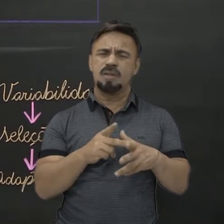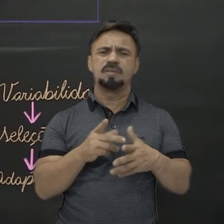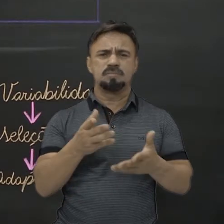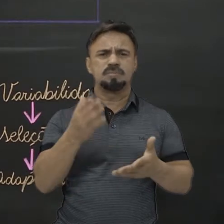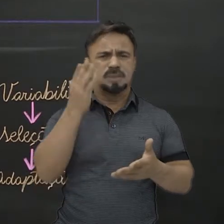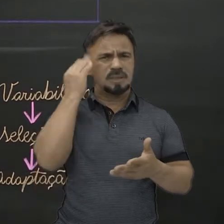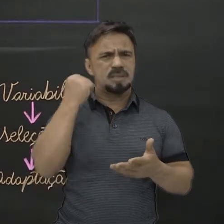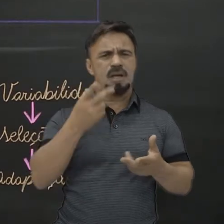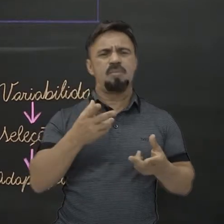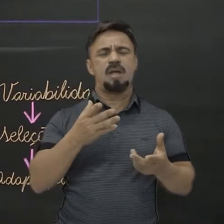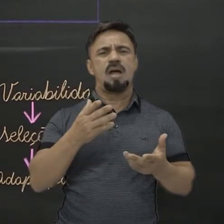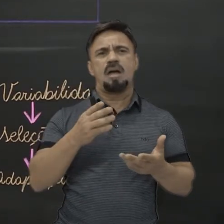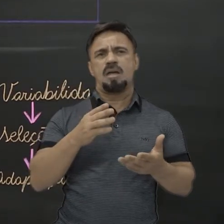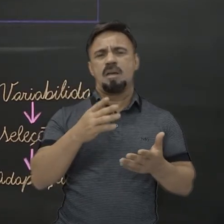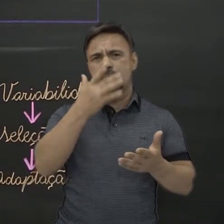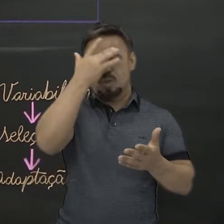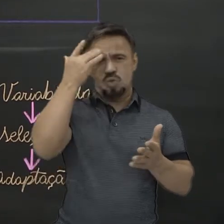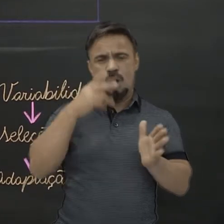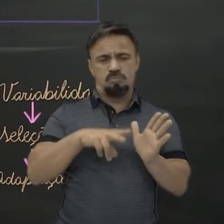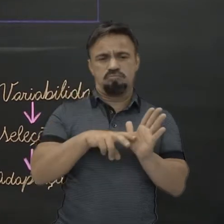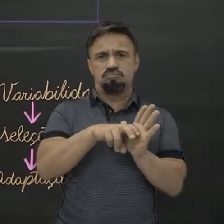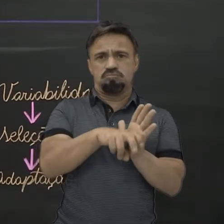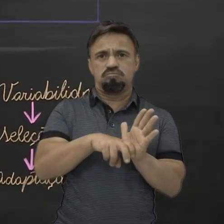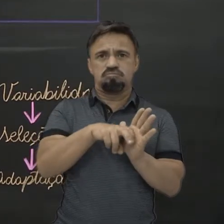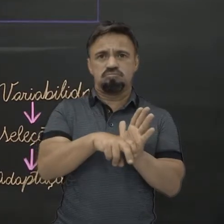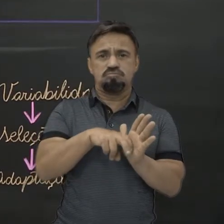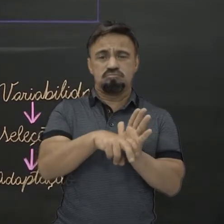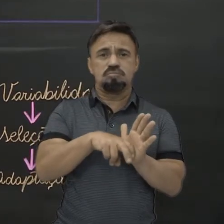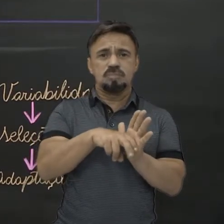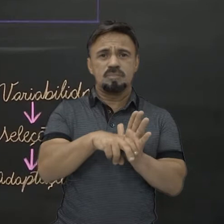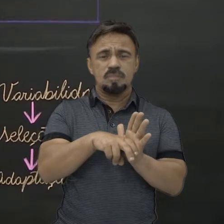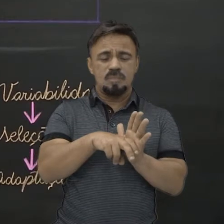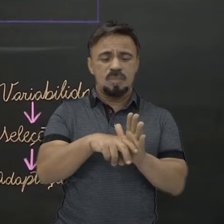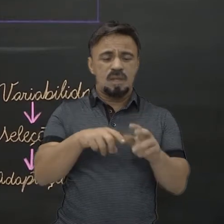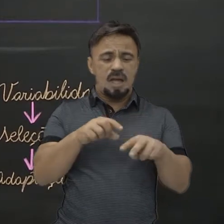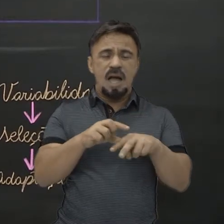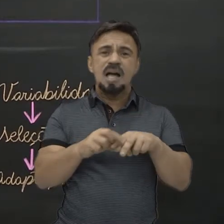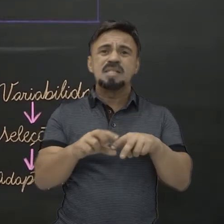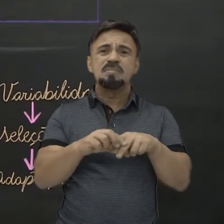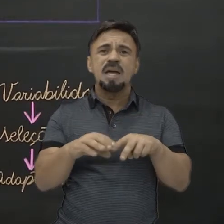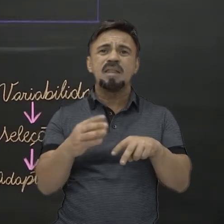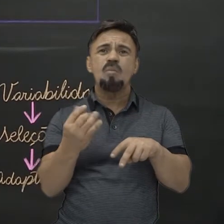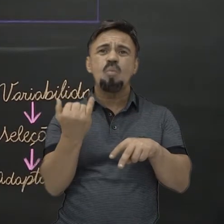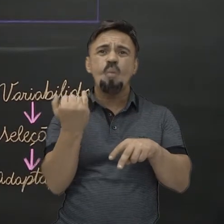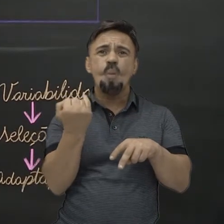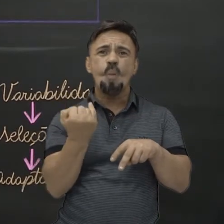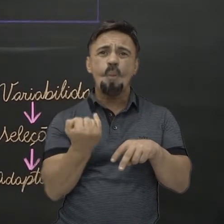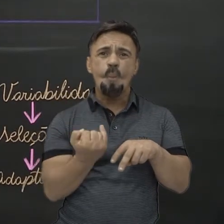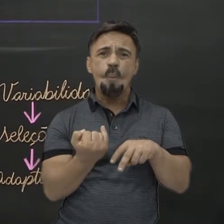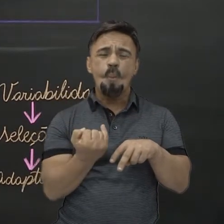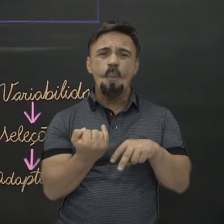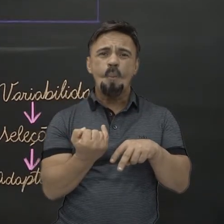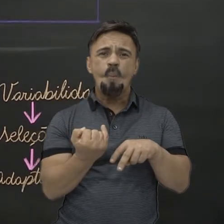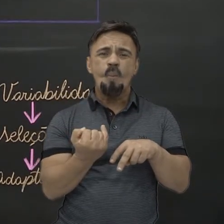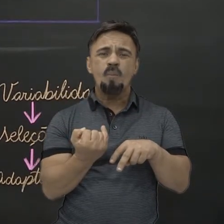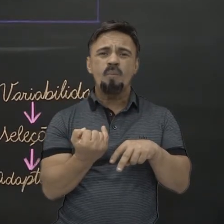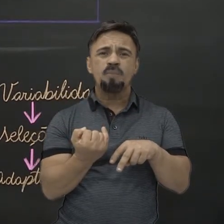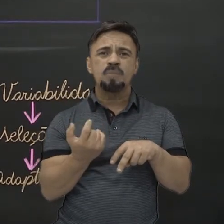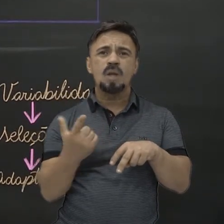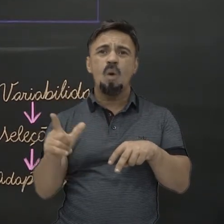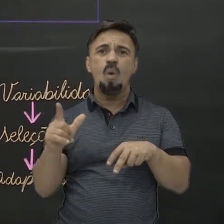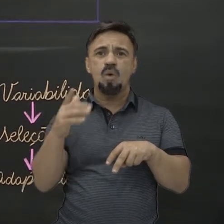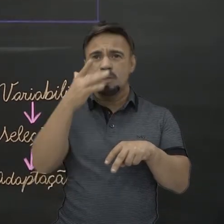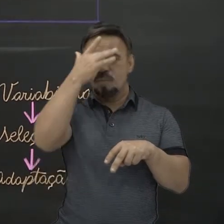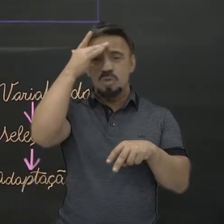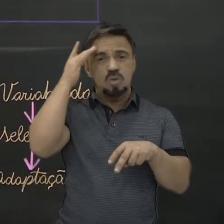né? Uma pessoa muitas vezes numa cadeira de roda, gente, a perna dela é muito mais fina do que, por exemplo, a perna dos outros.